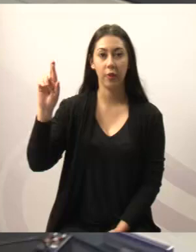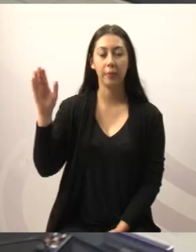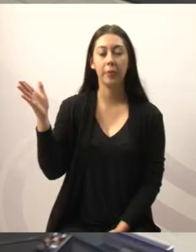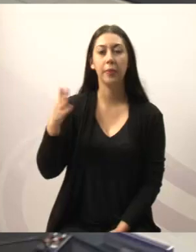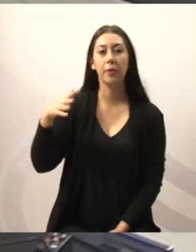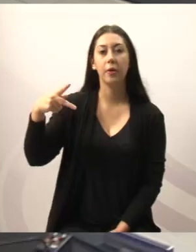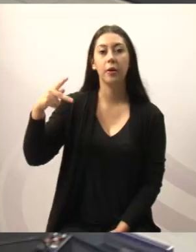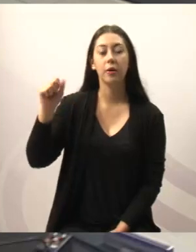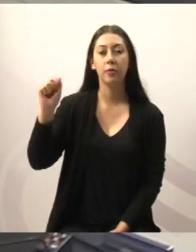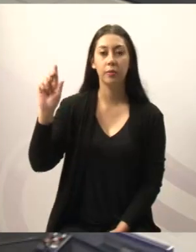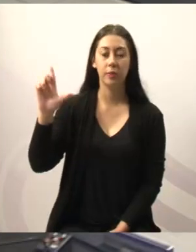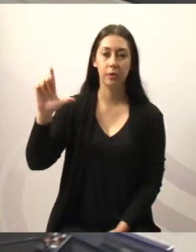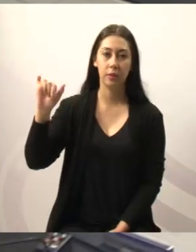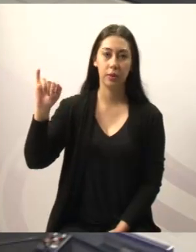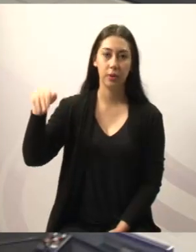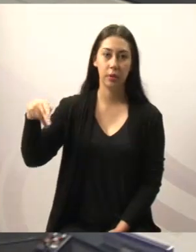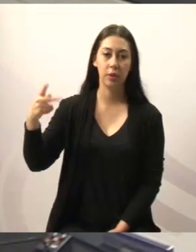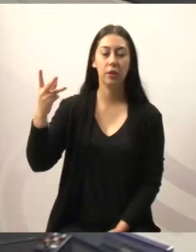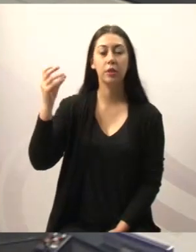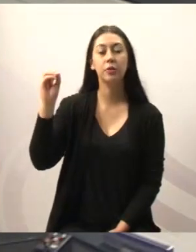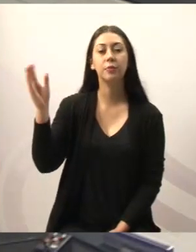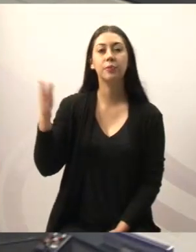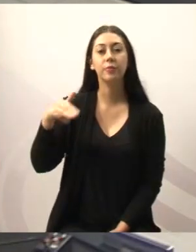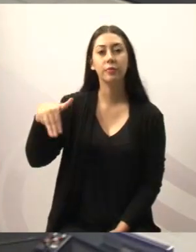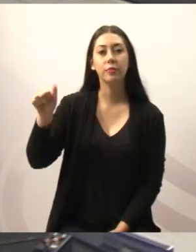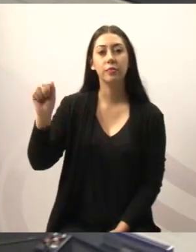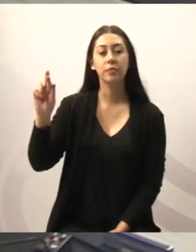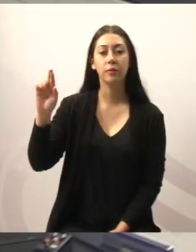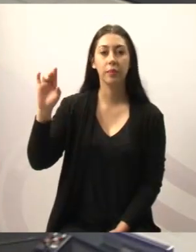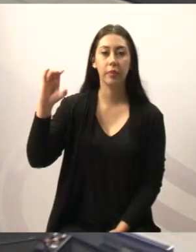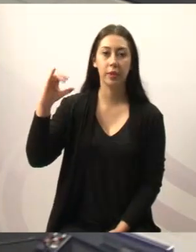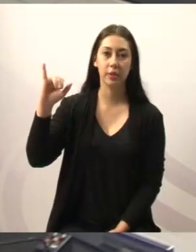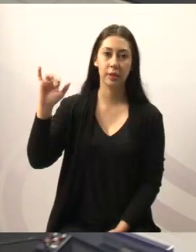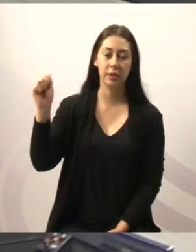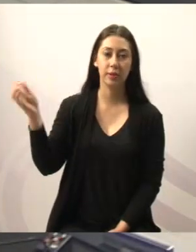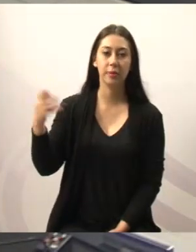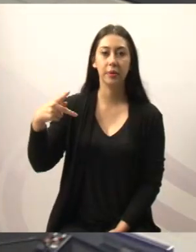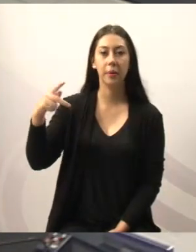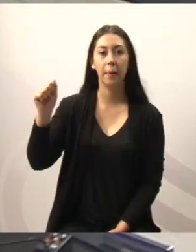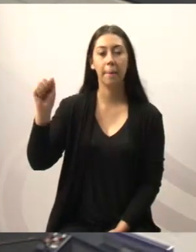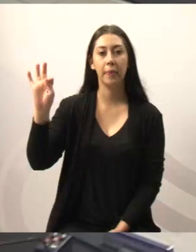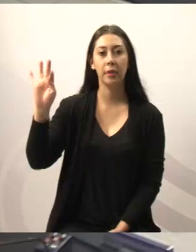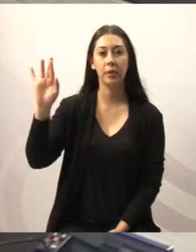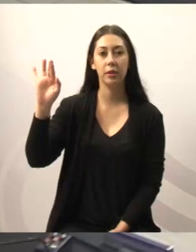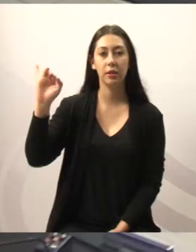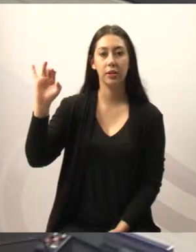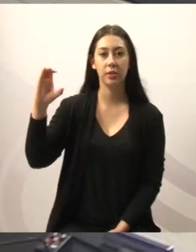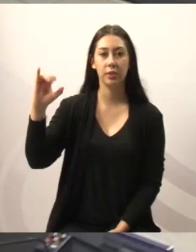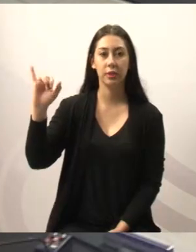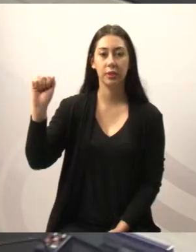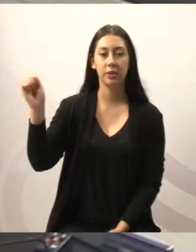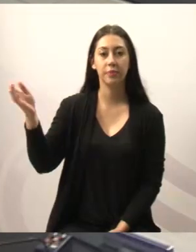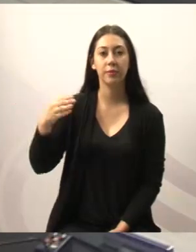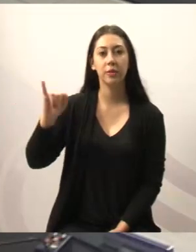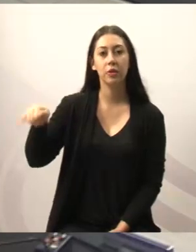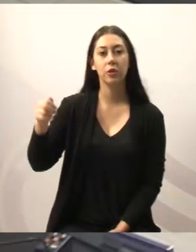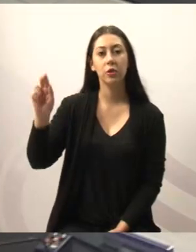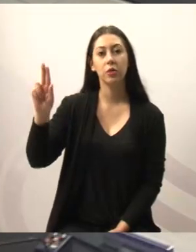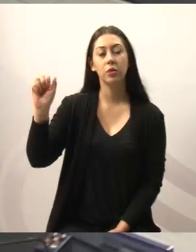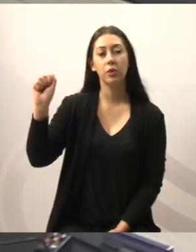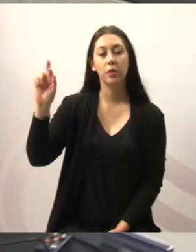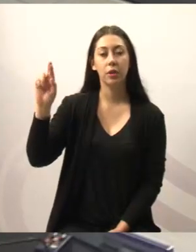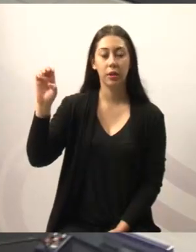doutora Márcia Santos, Patrícia Juliane, Juarez Araújo, Lucimar